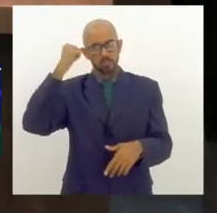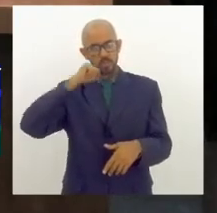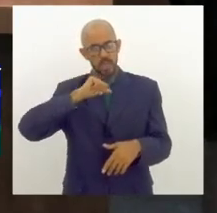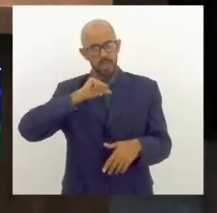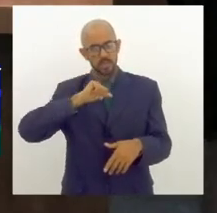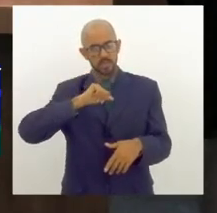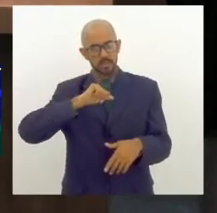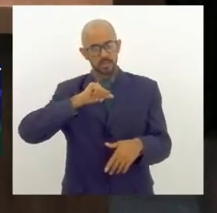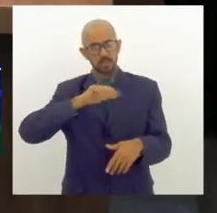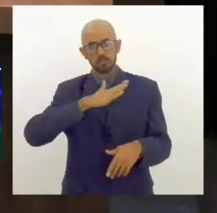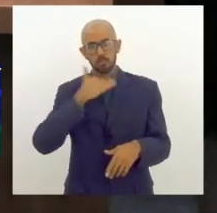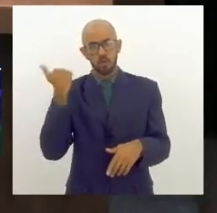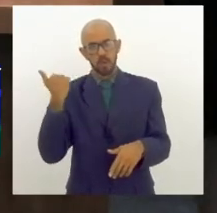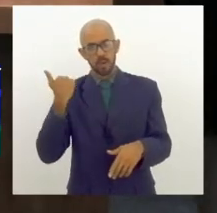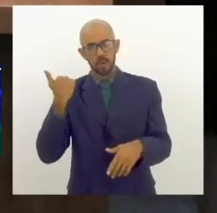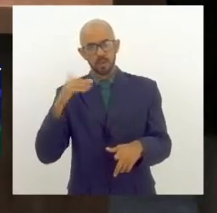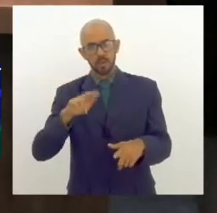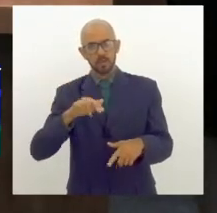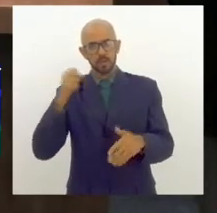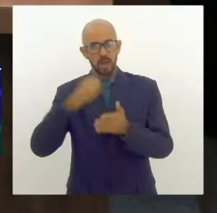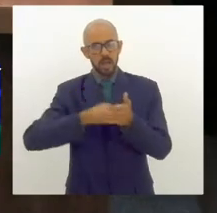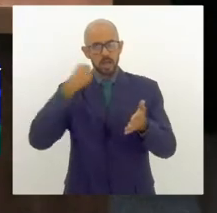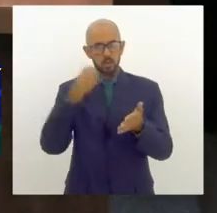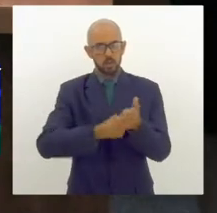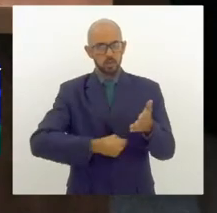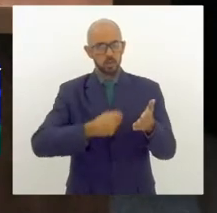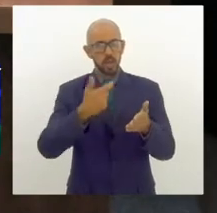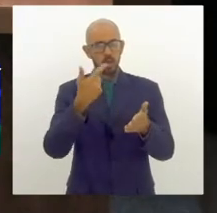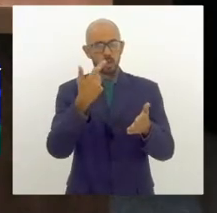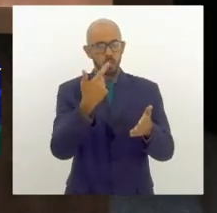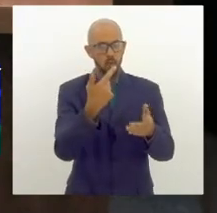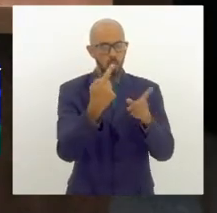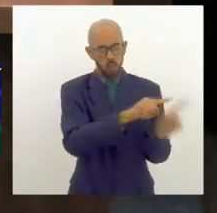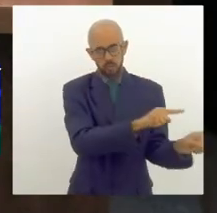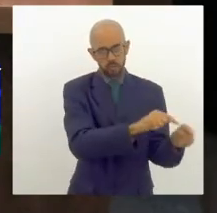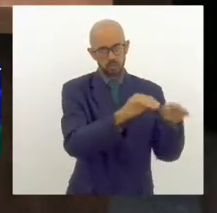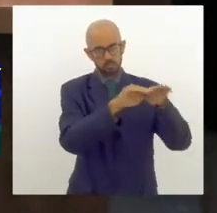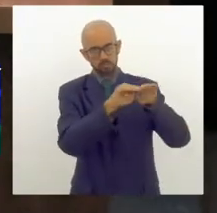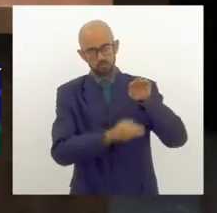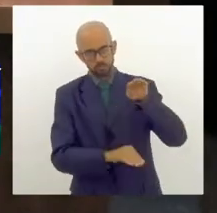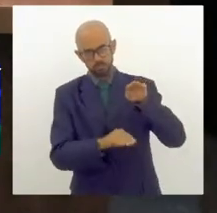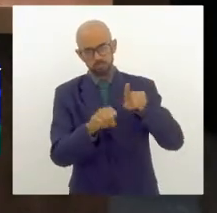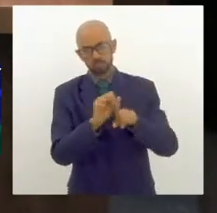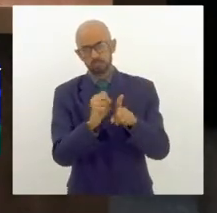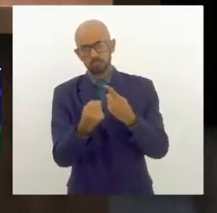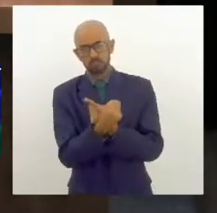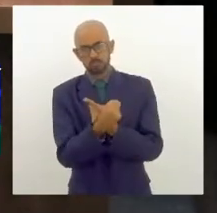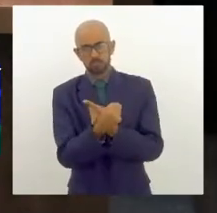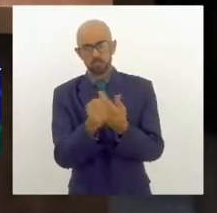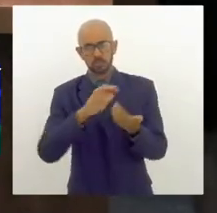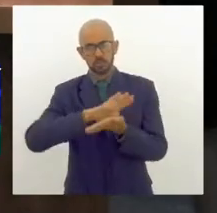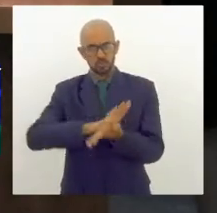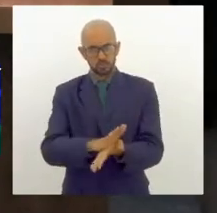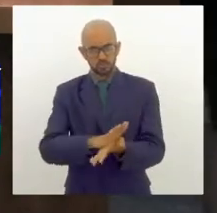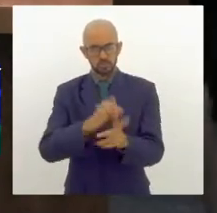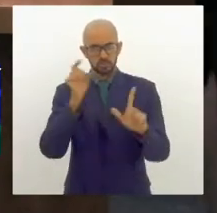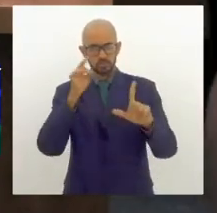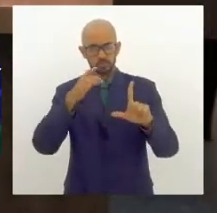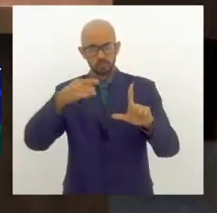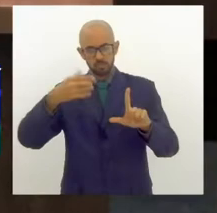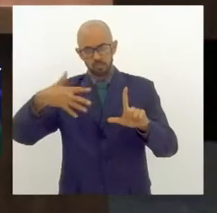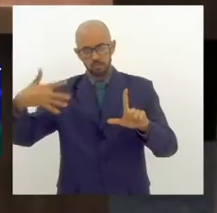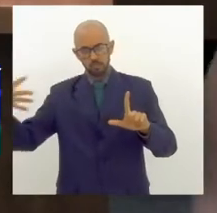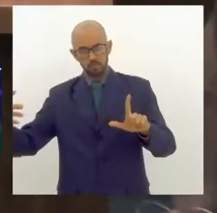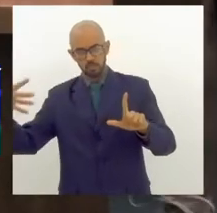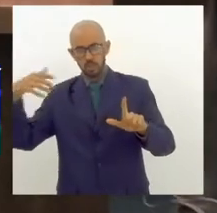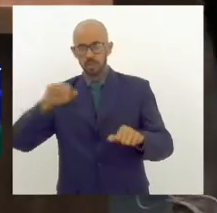que tombaram na luta contra as desigualdades sociais, na luta contra o racismo, o machismo, a LGBTfobia, que